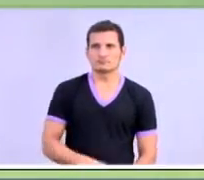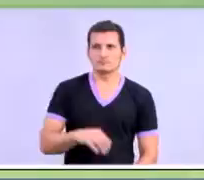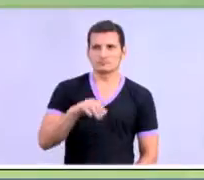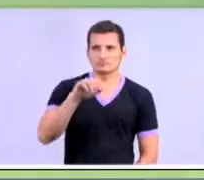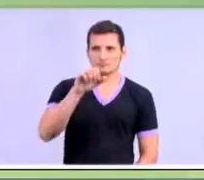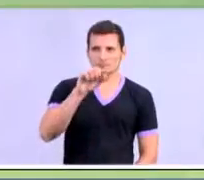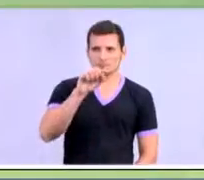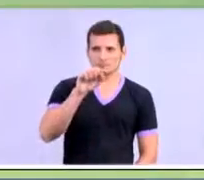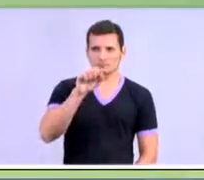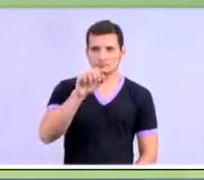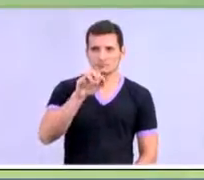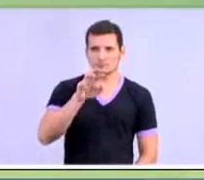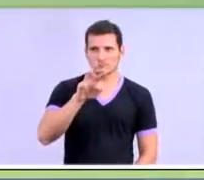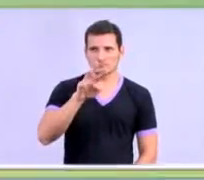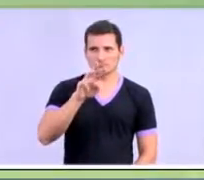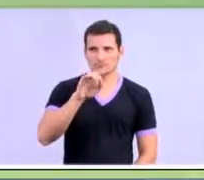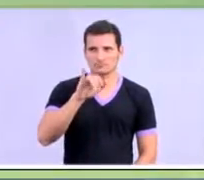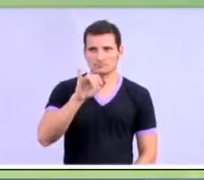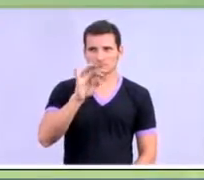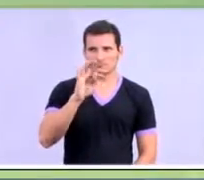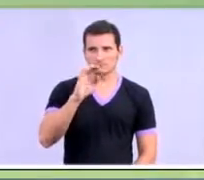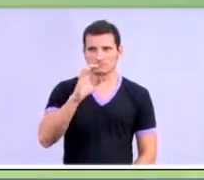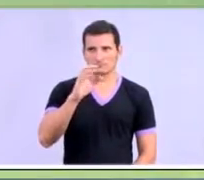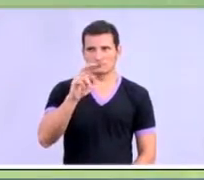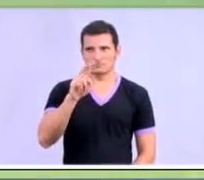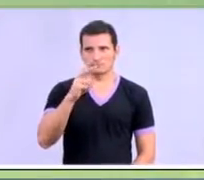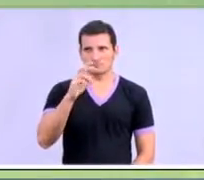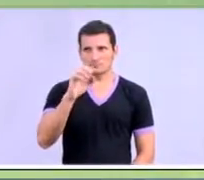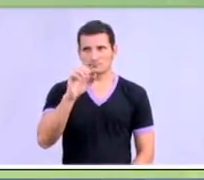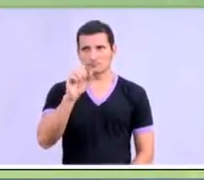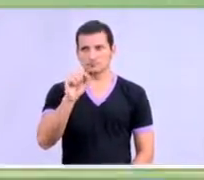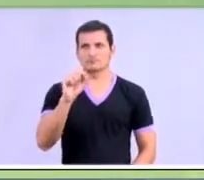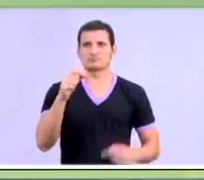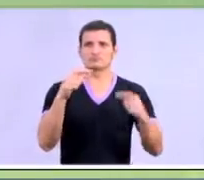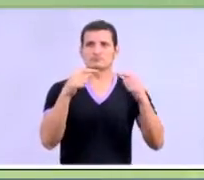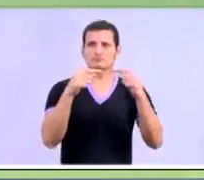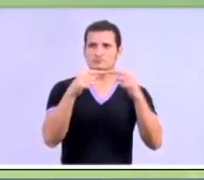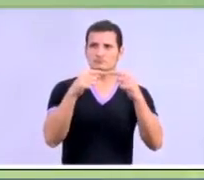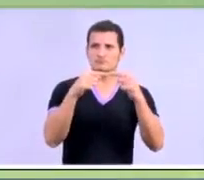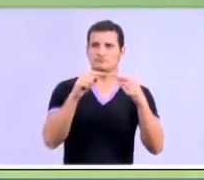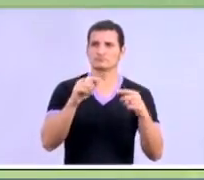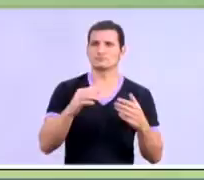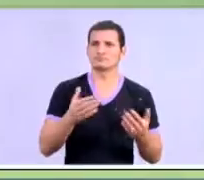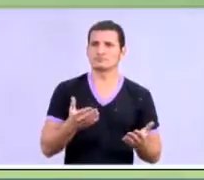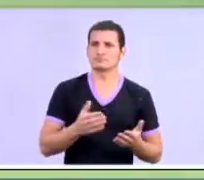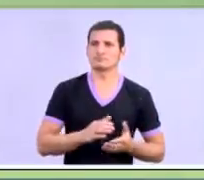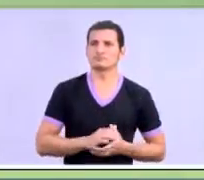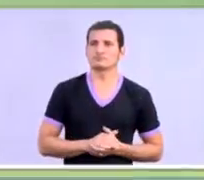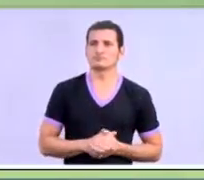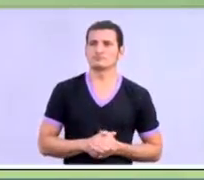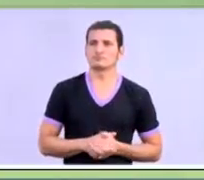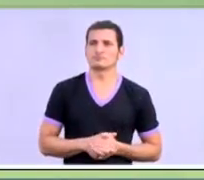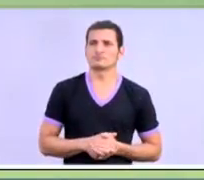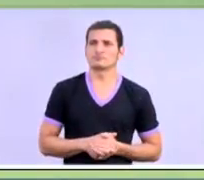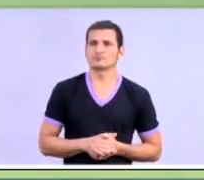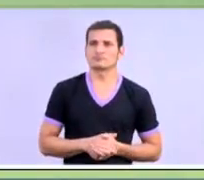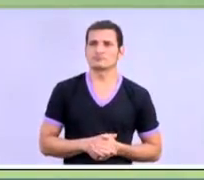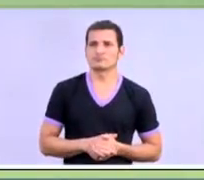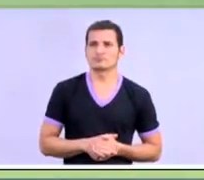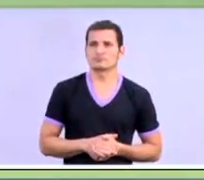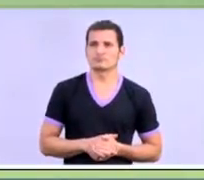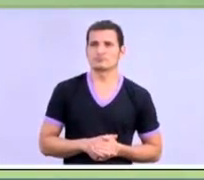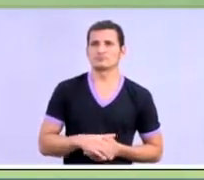Switches é um dispositivo, associando aqui na coluna 1 da esquerda, na camada